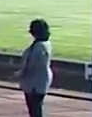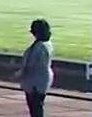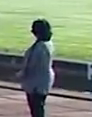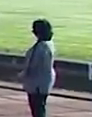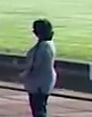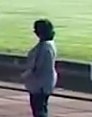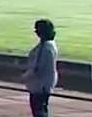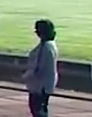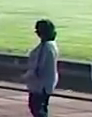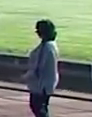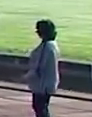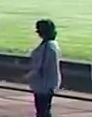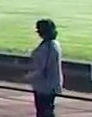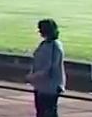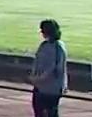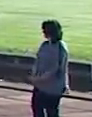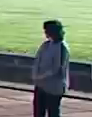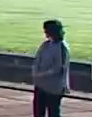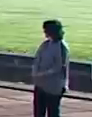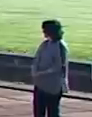Eterno herói. Eterno herói.